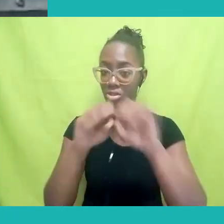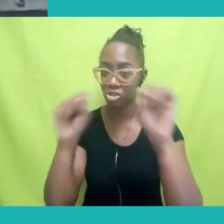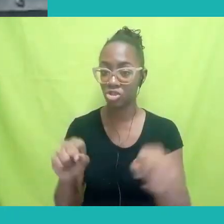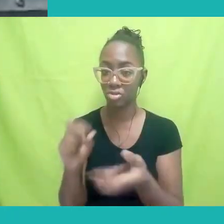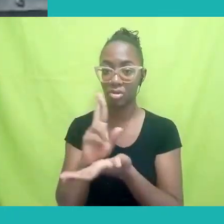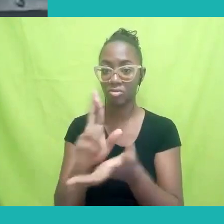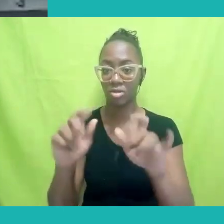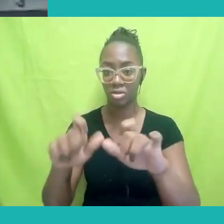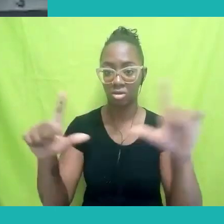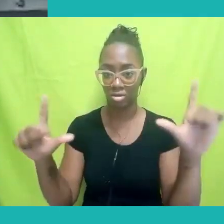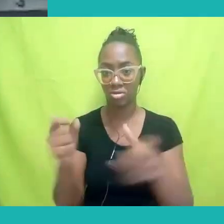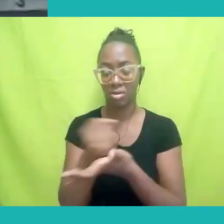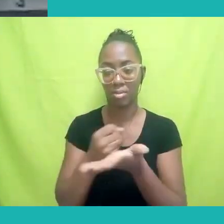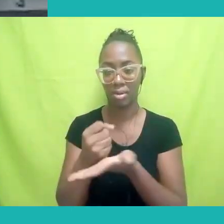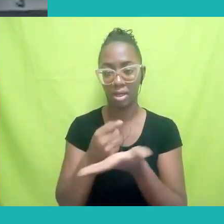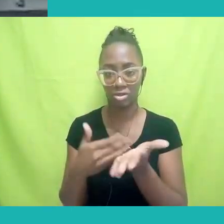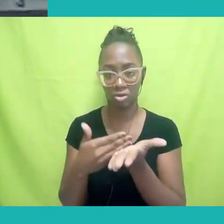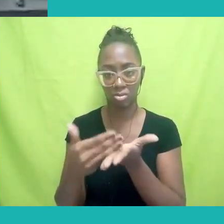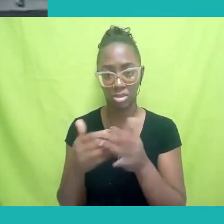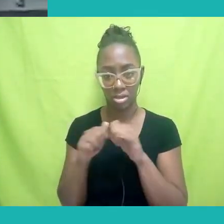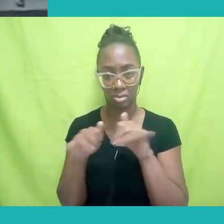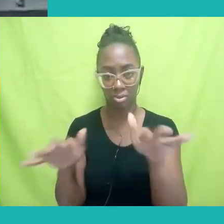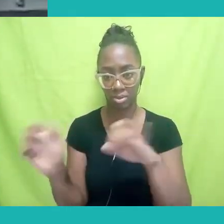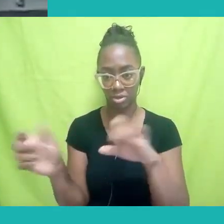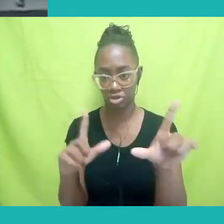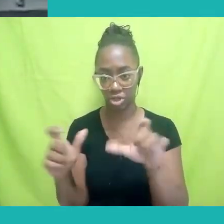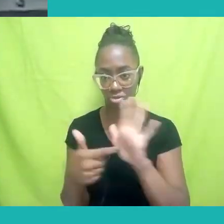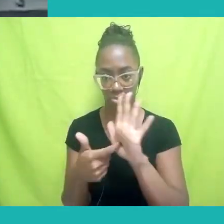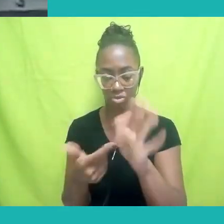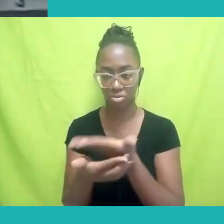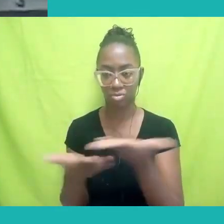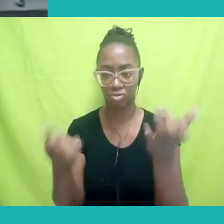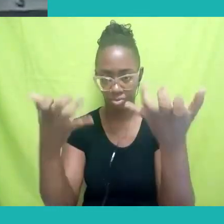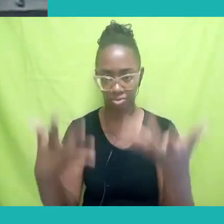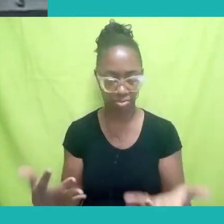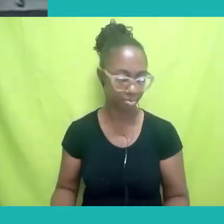quadro básico. E aqui eu vou começar a compartilhar alguns slides.